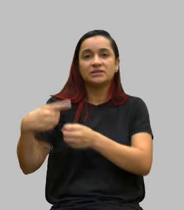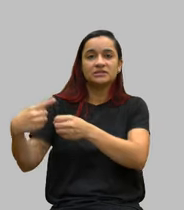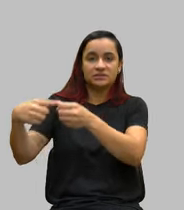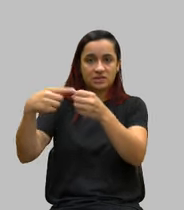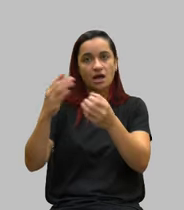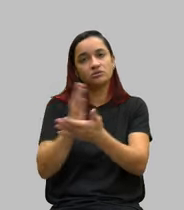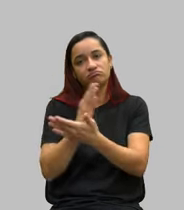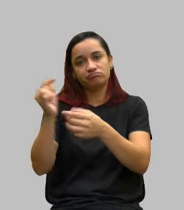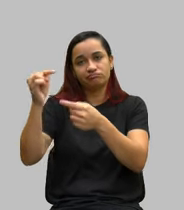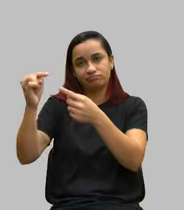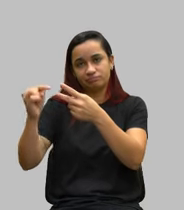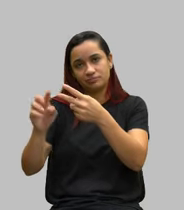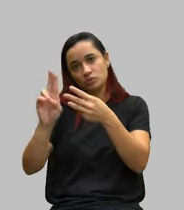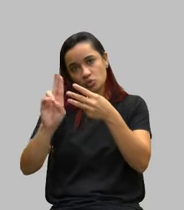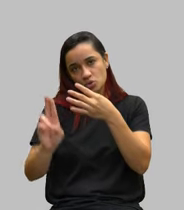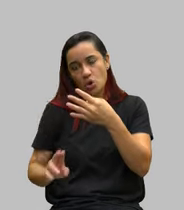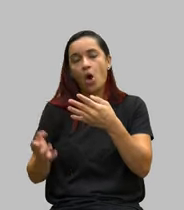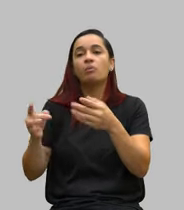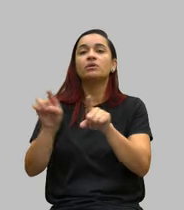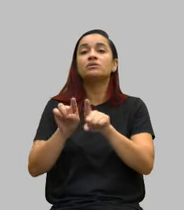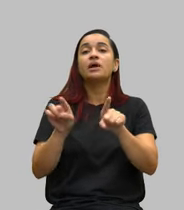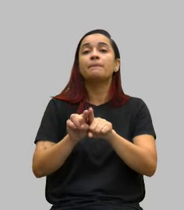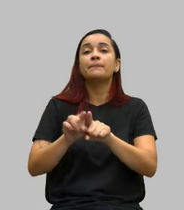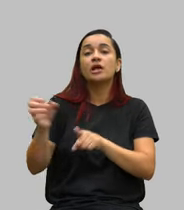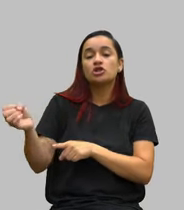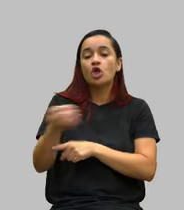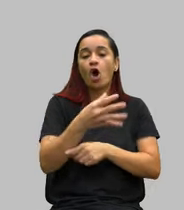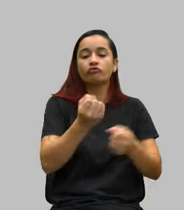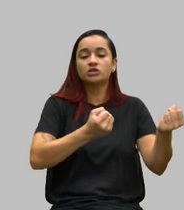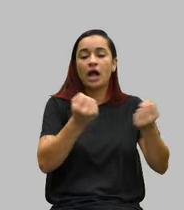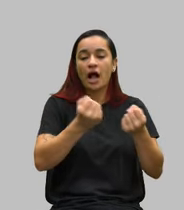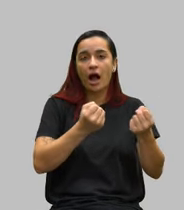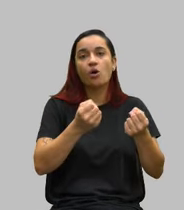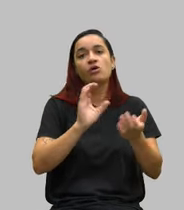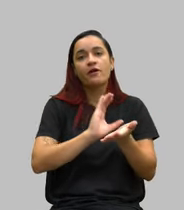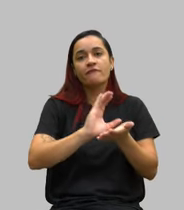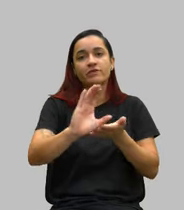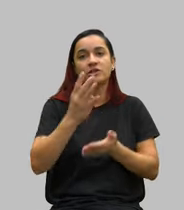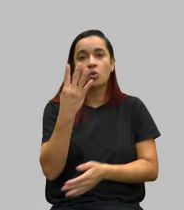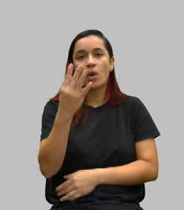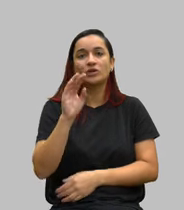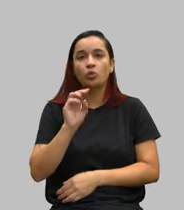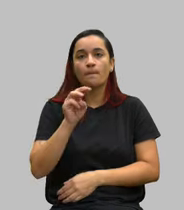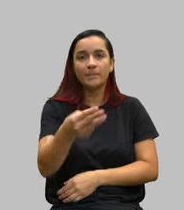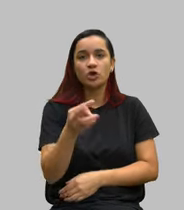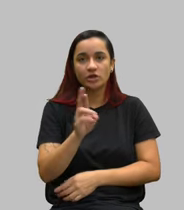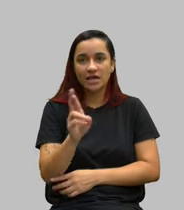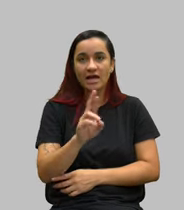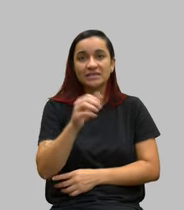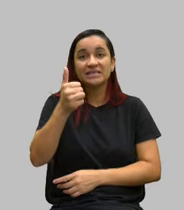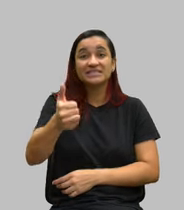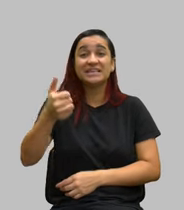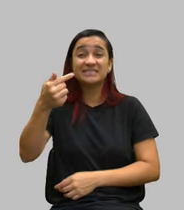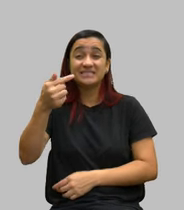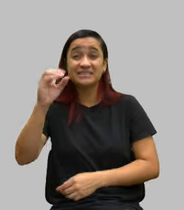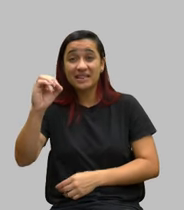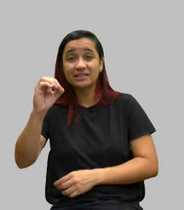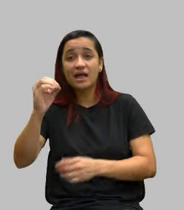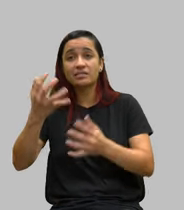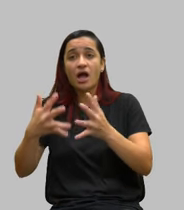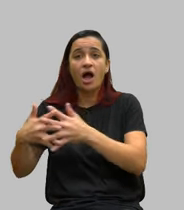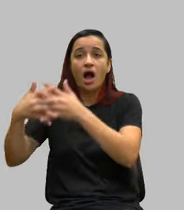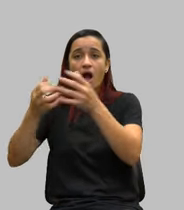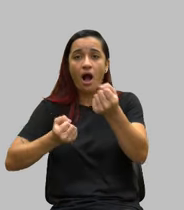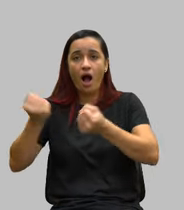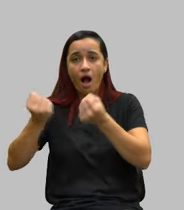Helena modernização da frota foram investidos R 4 milhões Mea para modernização foram 170 caminhonetes e carros administrativos